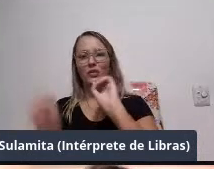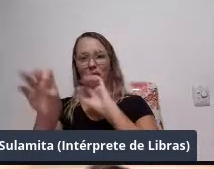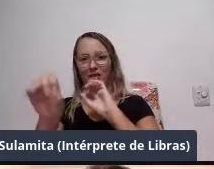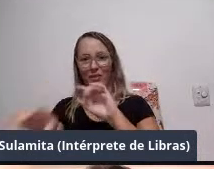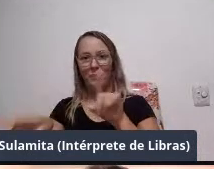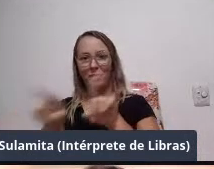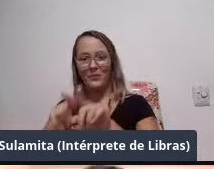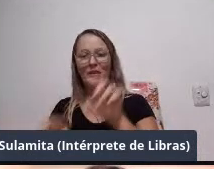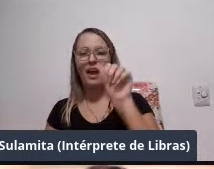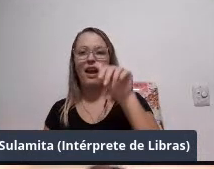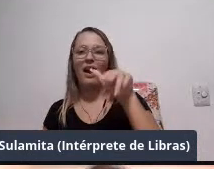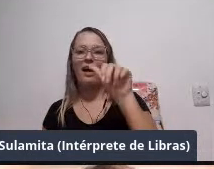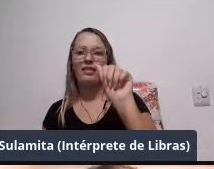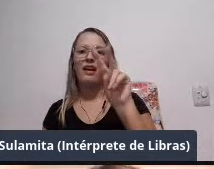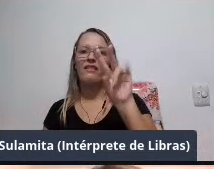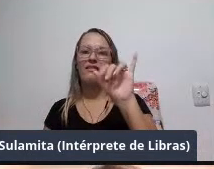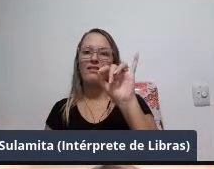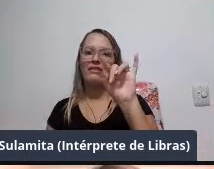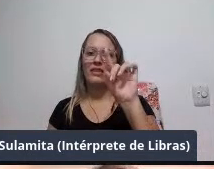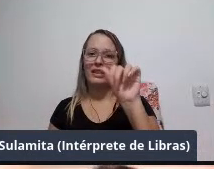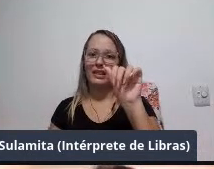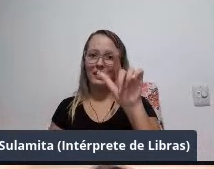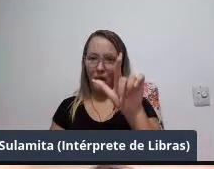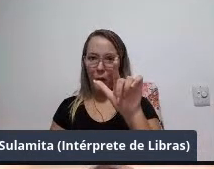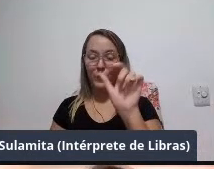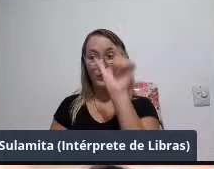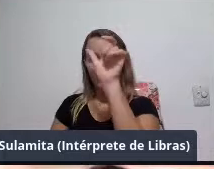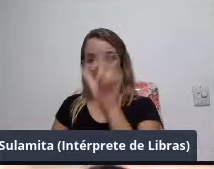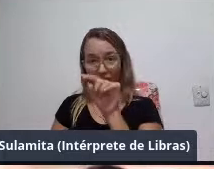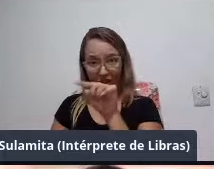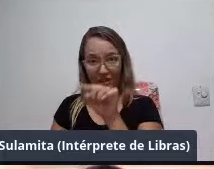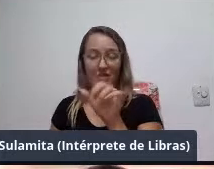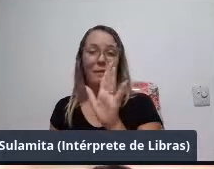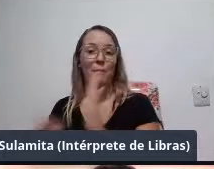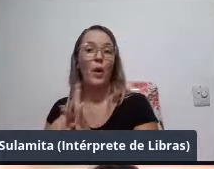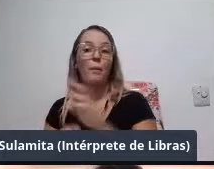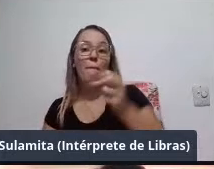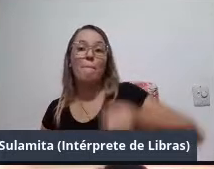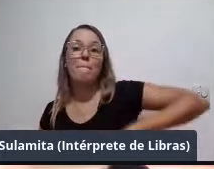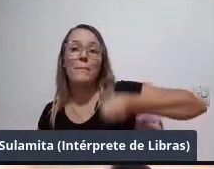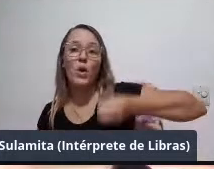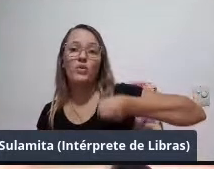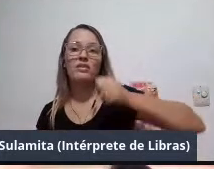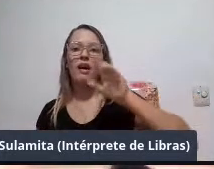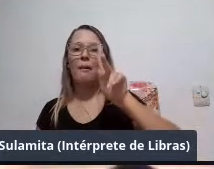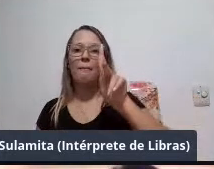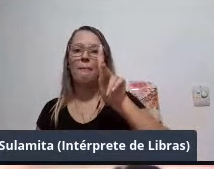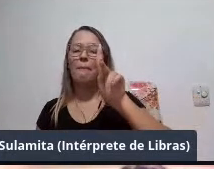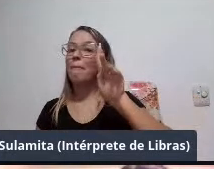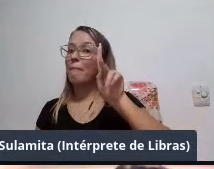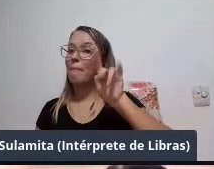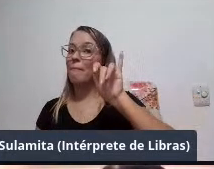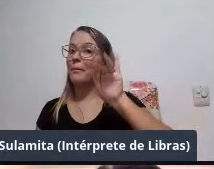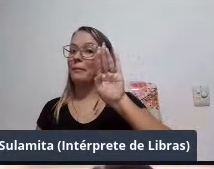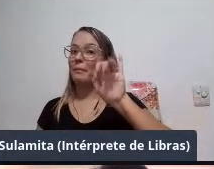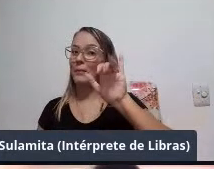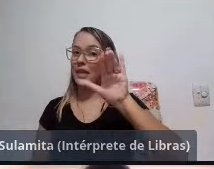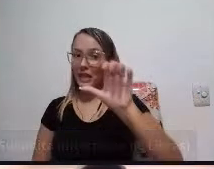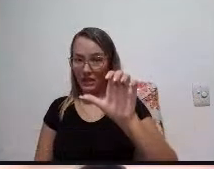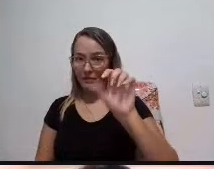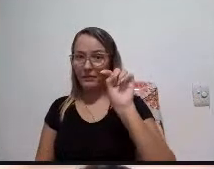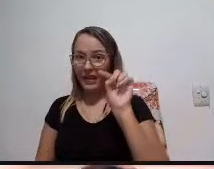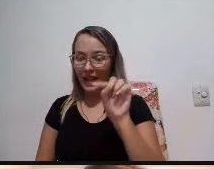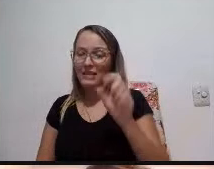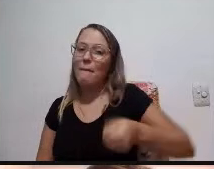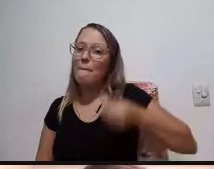que foi minha orientadora de iniciação científica, era um PIBIC, uma bolsa de PIBIC. Então, eu era da história,